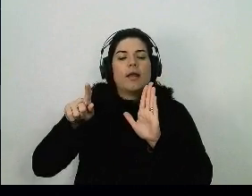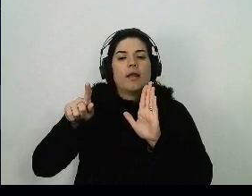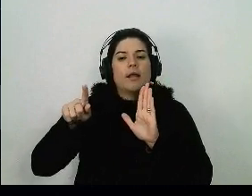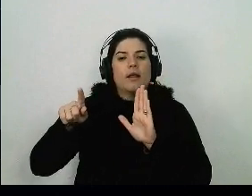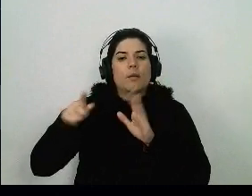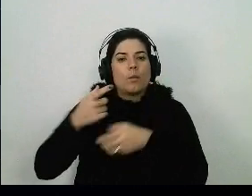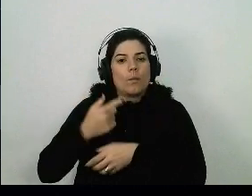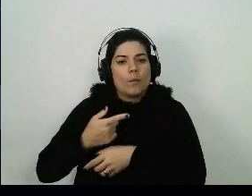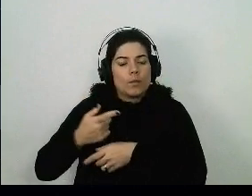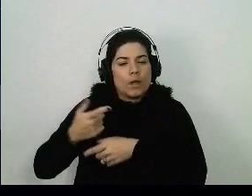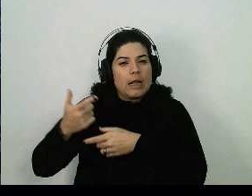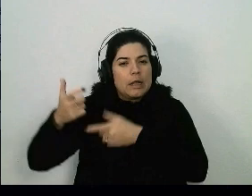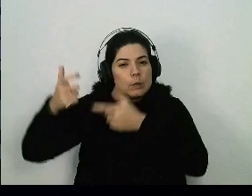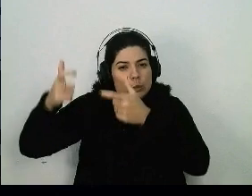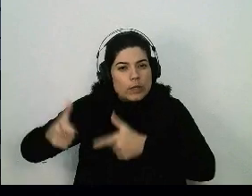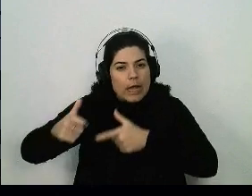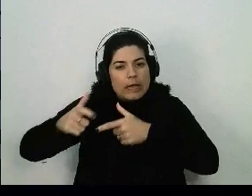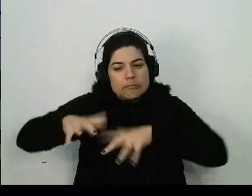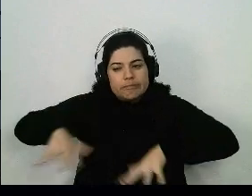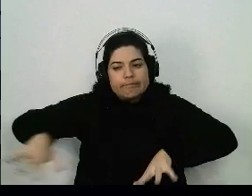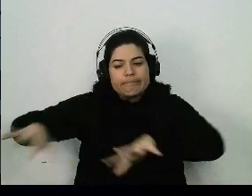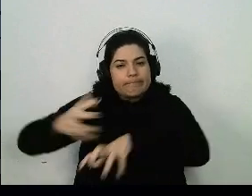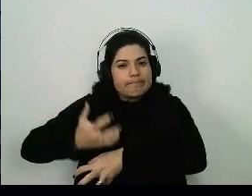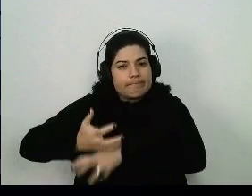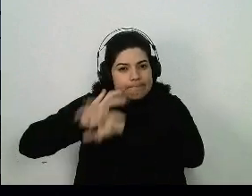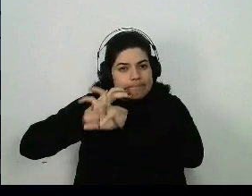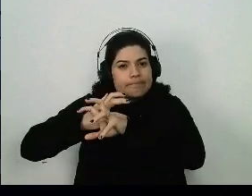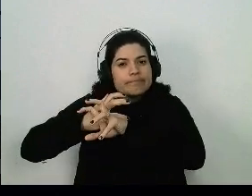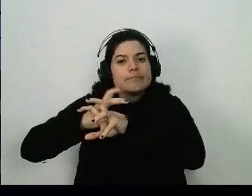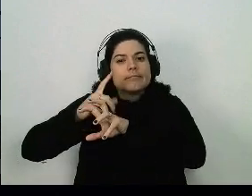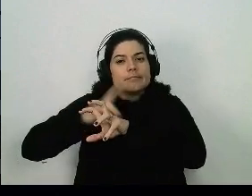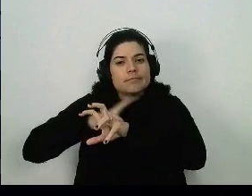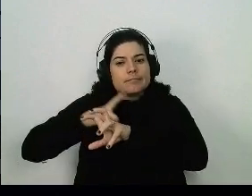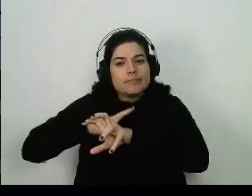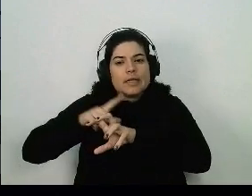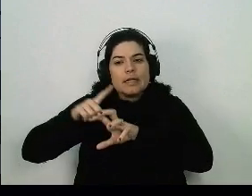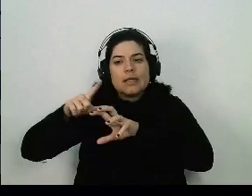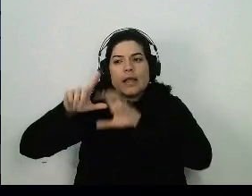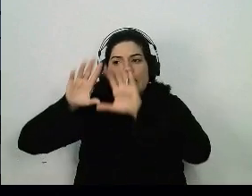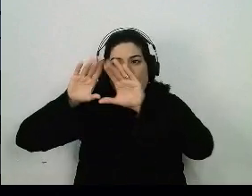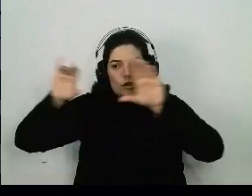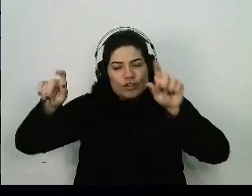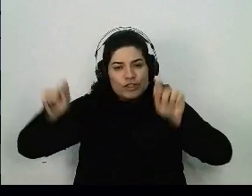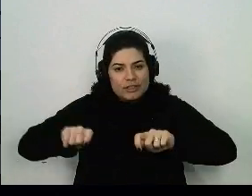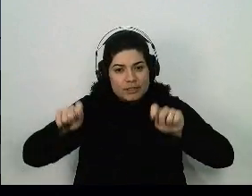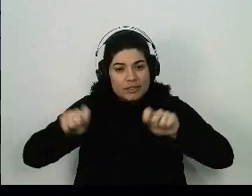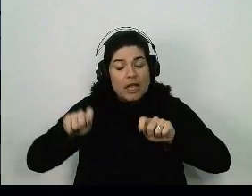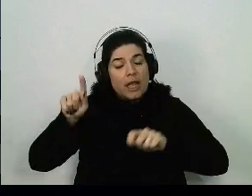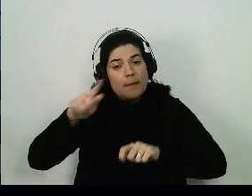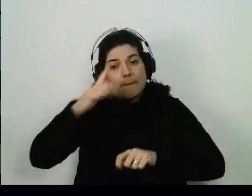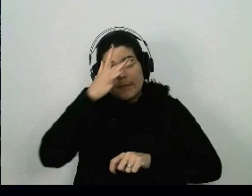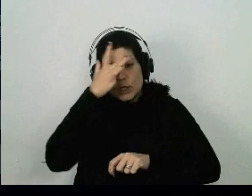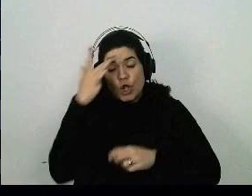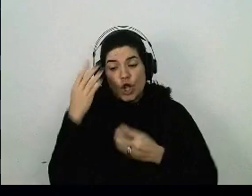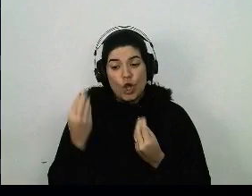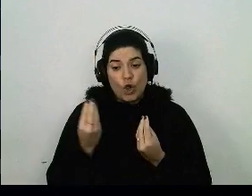conhecimento, trazer programação para as pessoas que estão longe da capital, das capitais do